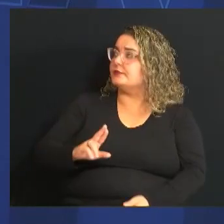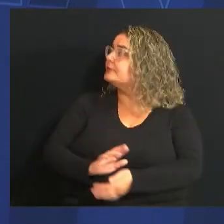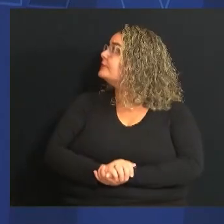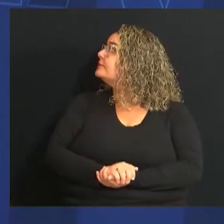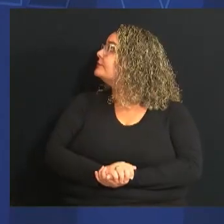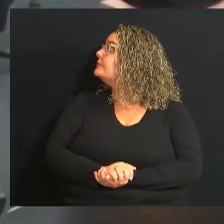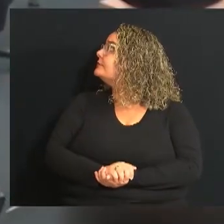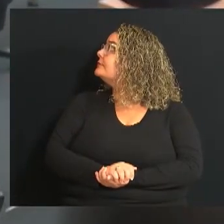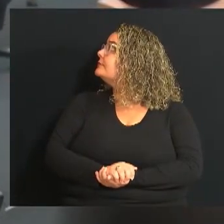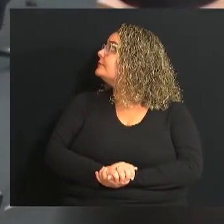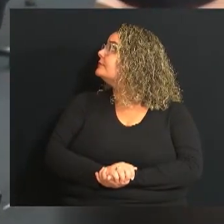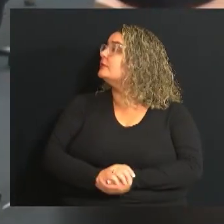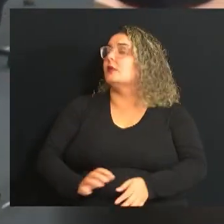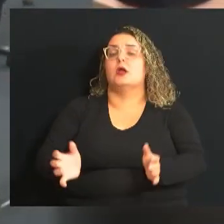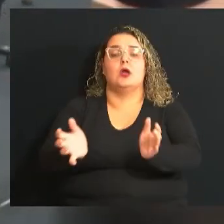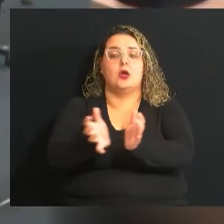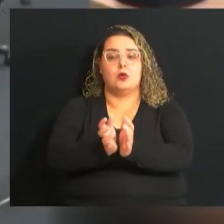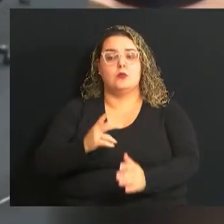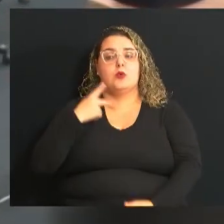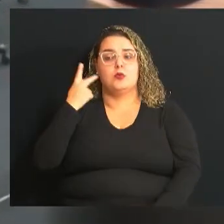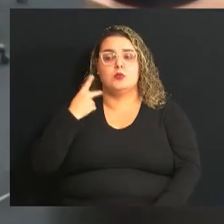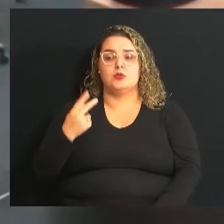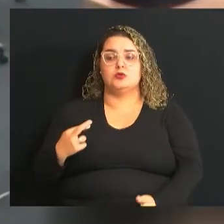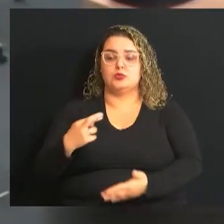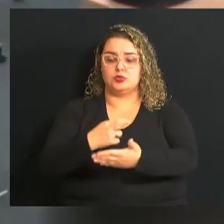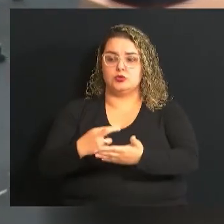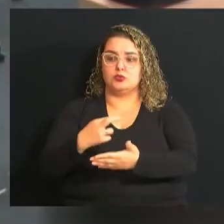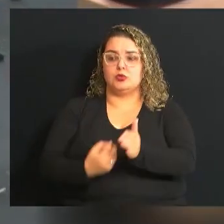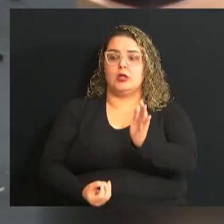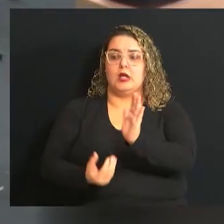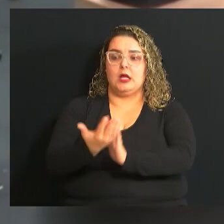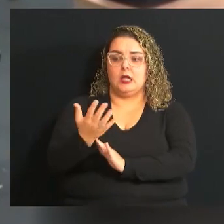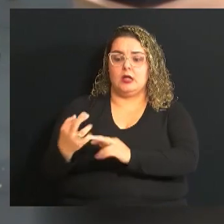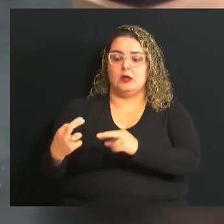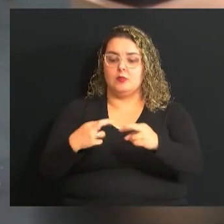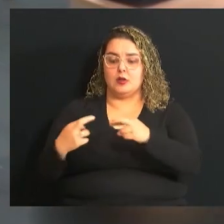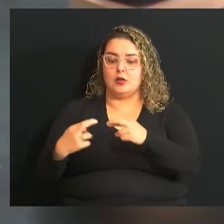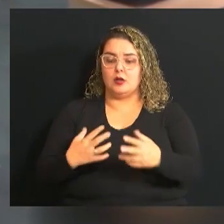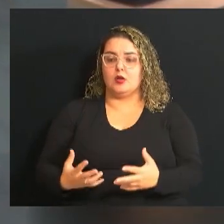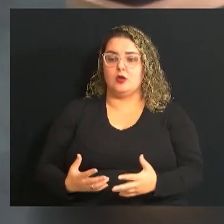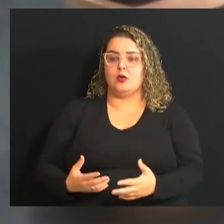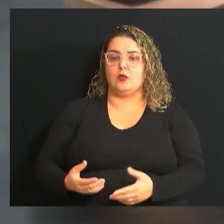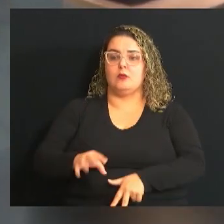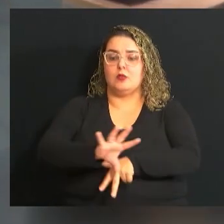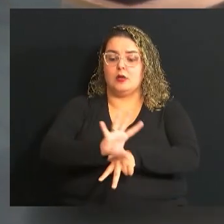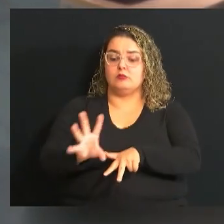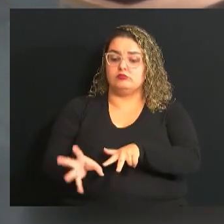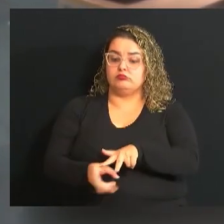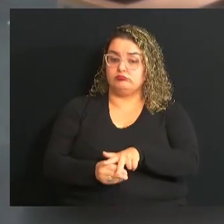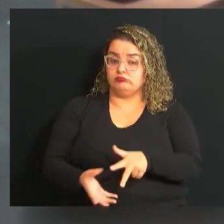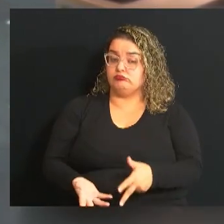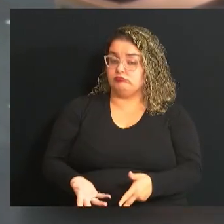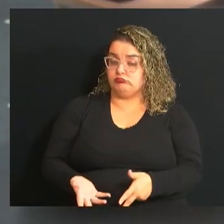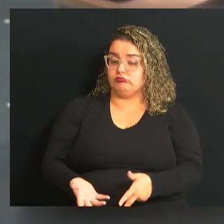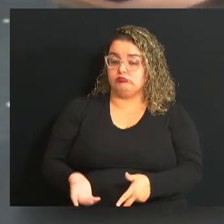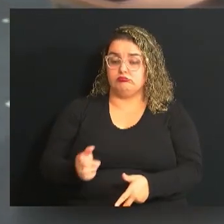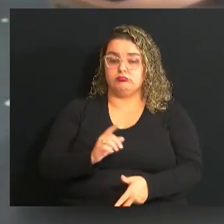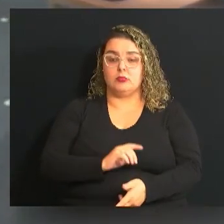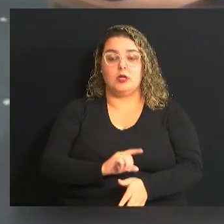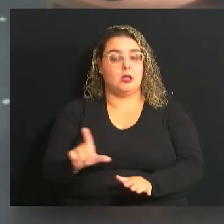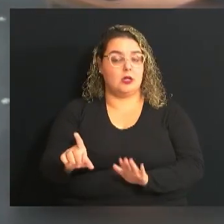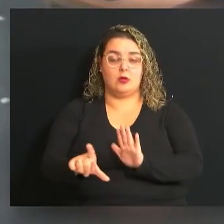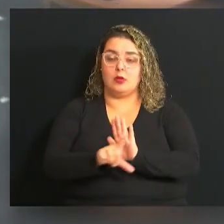racismo, né? Então a Comissão de Direitos Humanos sempre discute isso e por ser com crianças. Sempre que houver a necessidade,